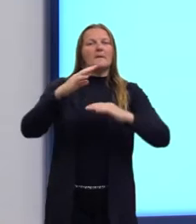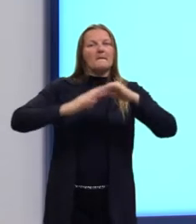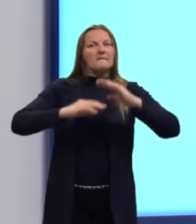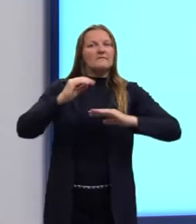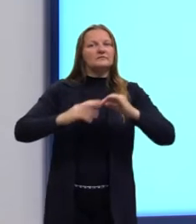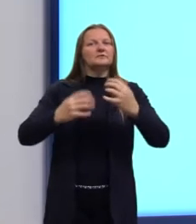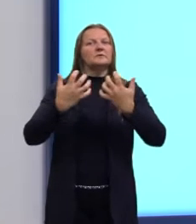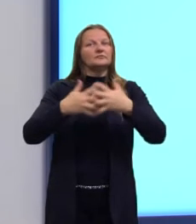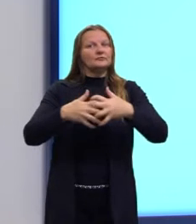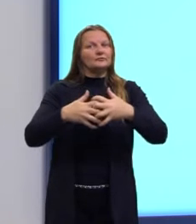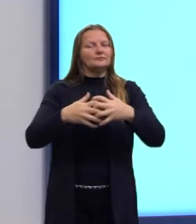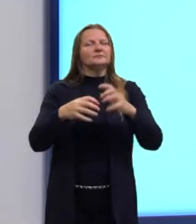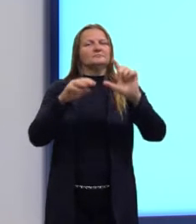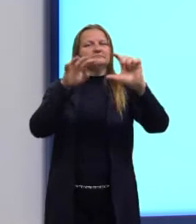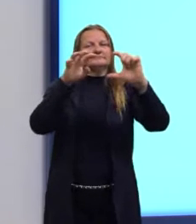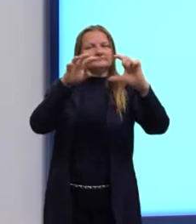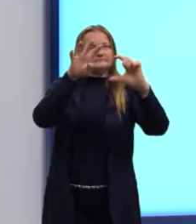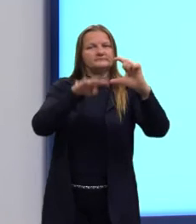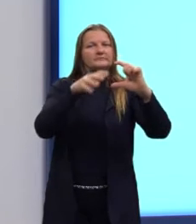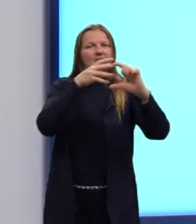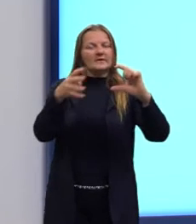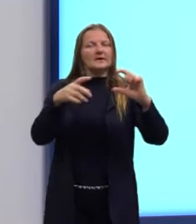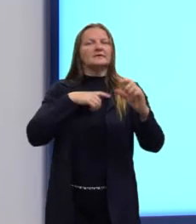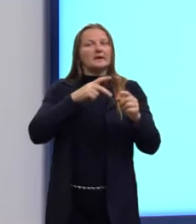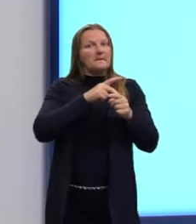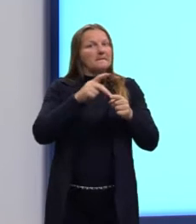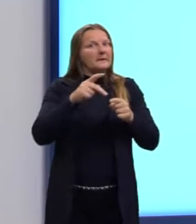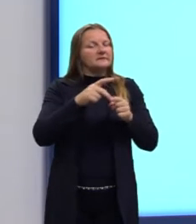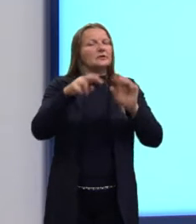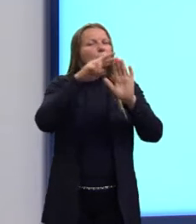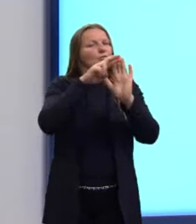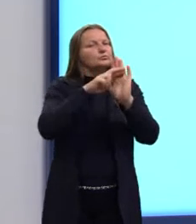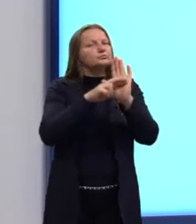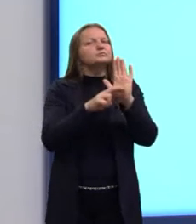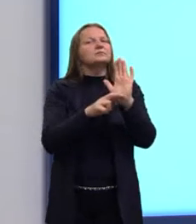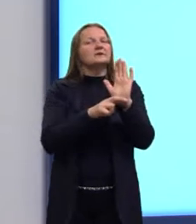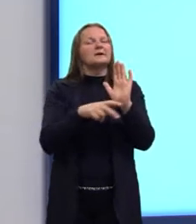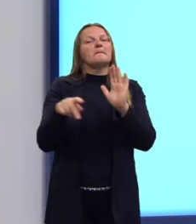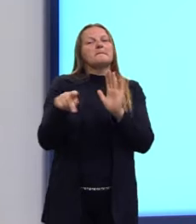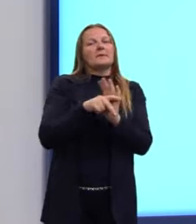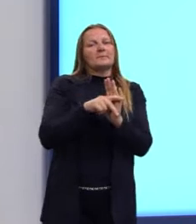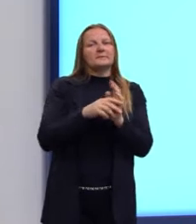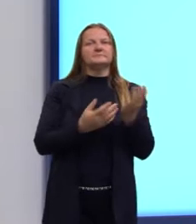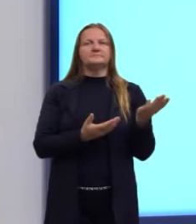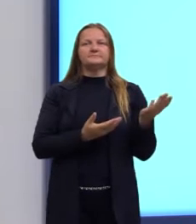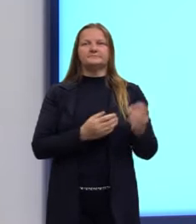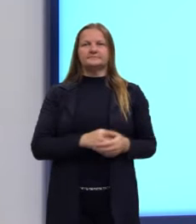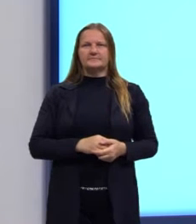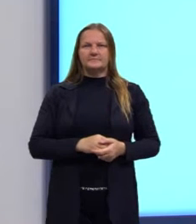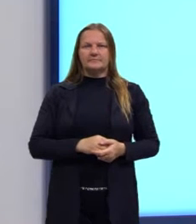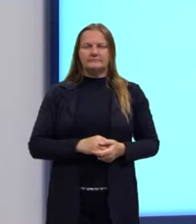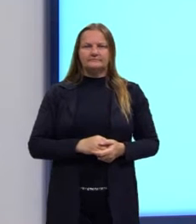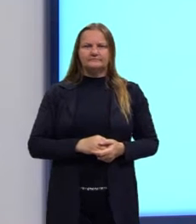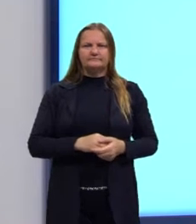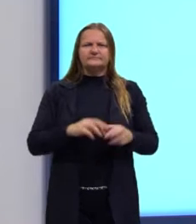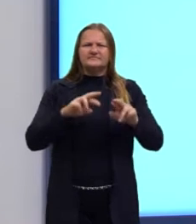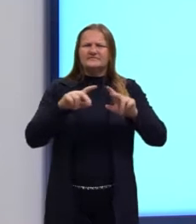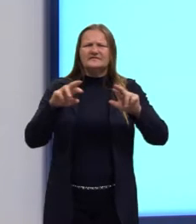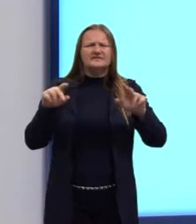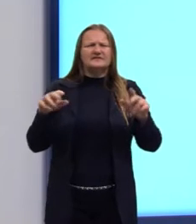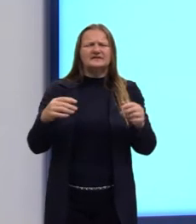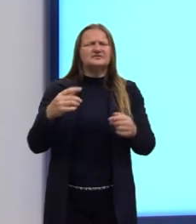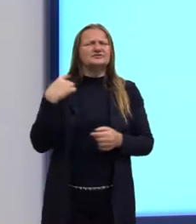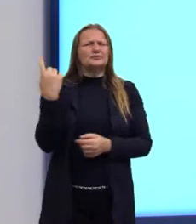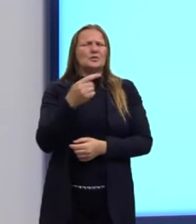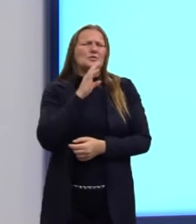matrizes porque ela segue então algumas regrinhas determinadas que fogem daquelas operações Que